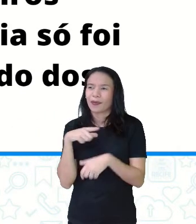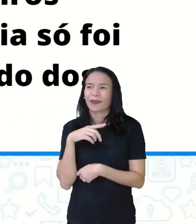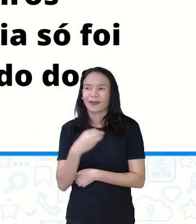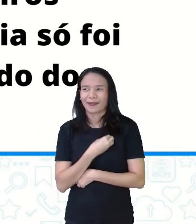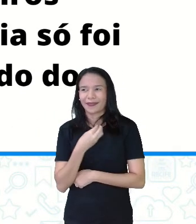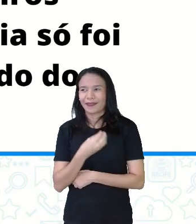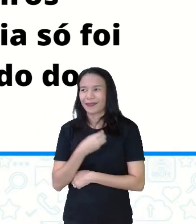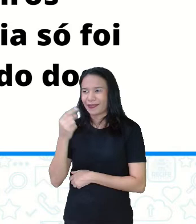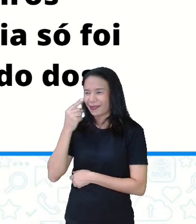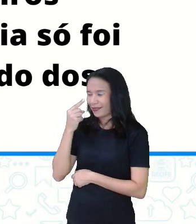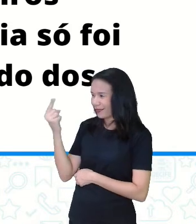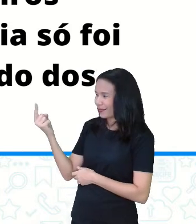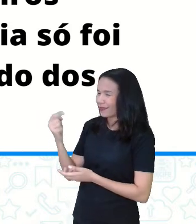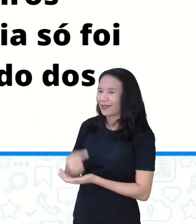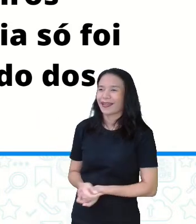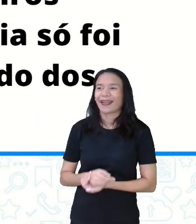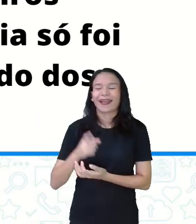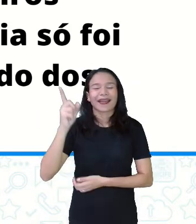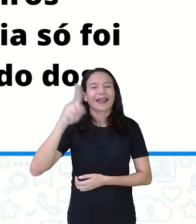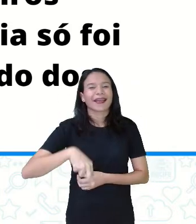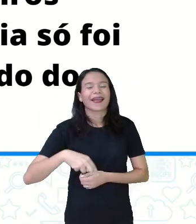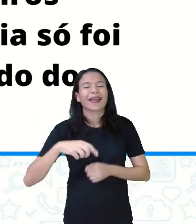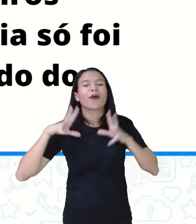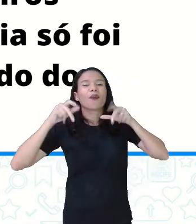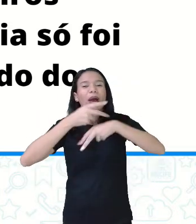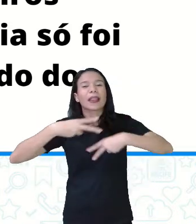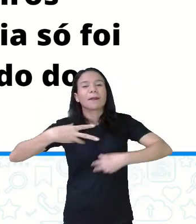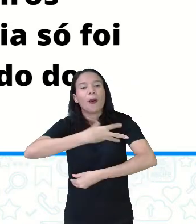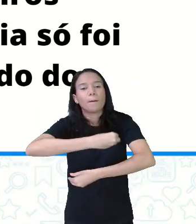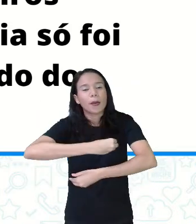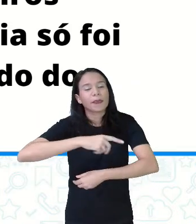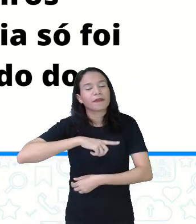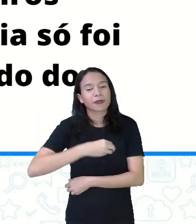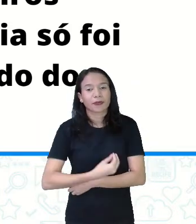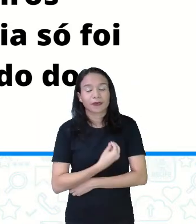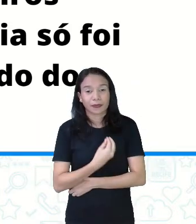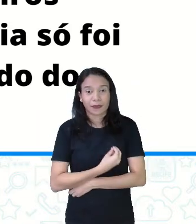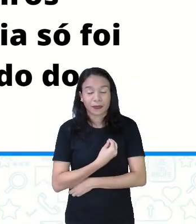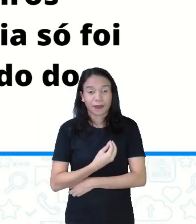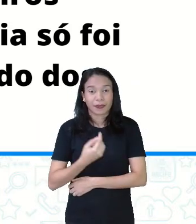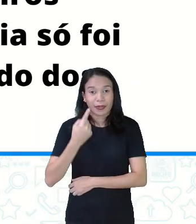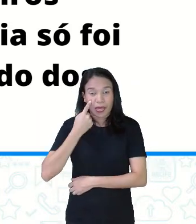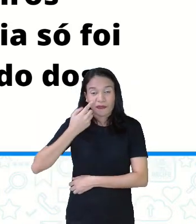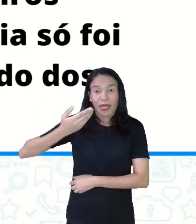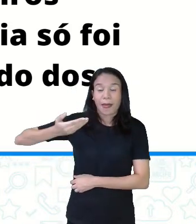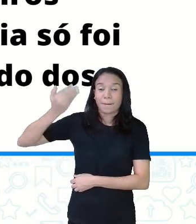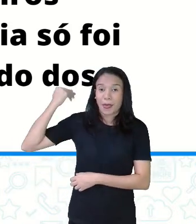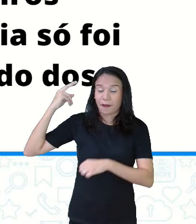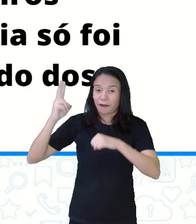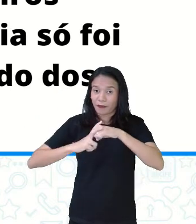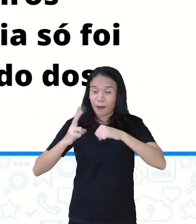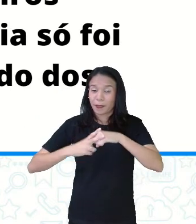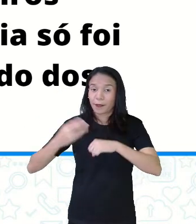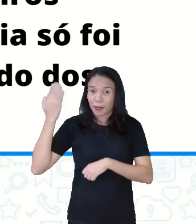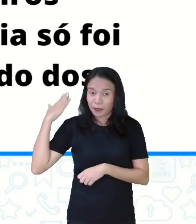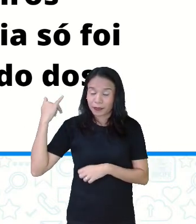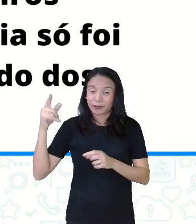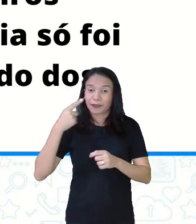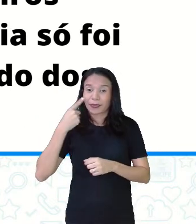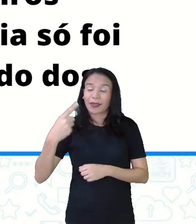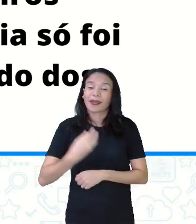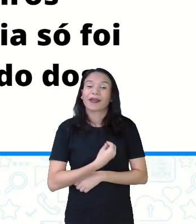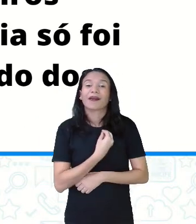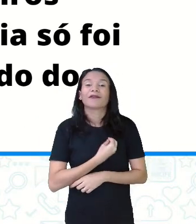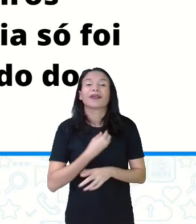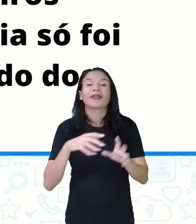ele era. O rato de Noronha é um mamífero que existiu, olha o verbo no passado, no arquipélago de Fernando